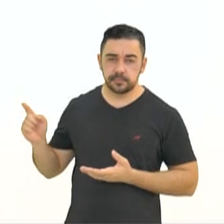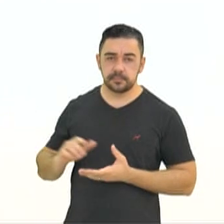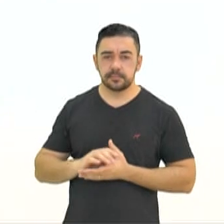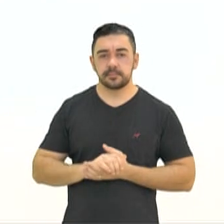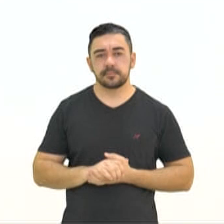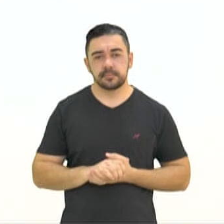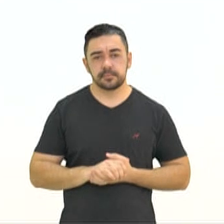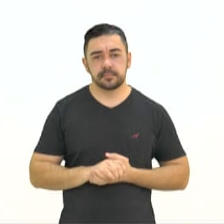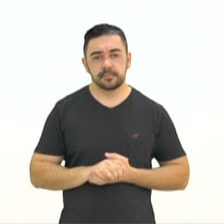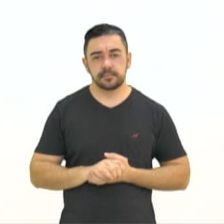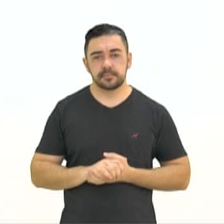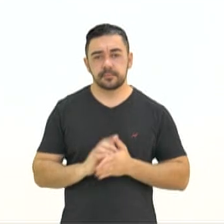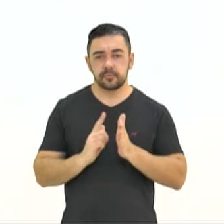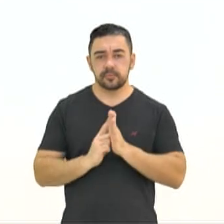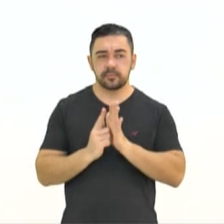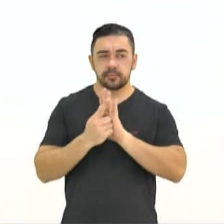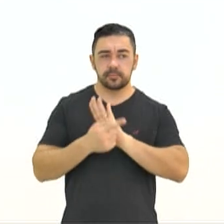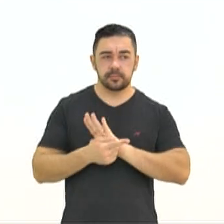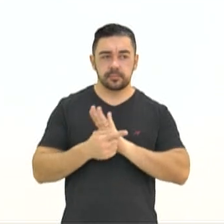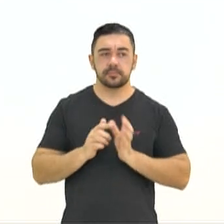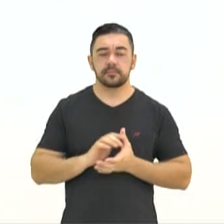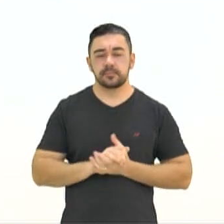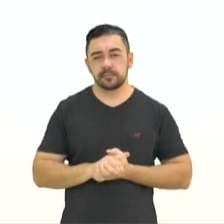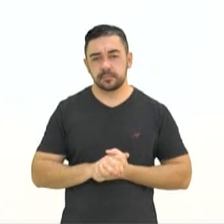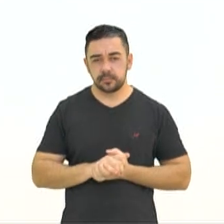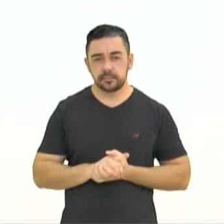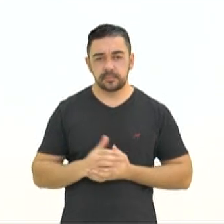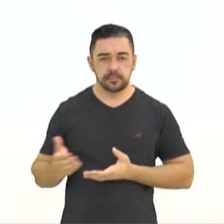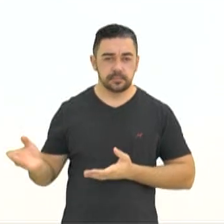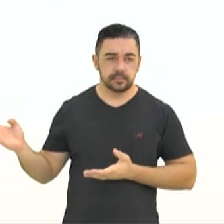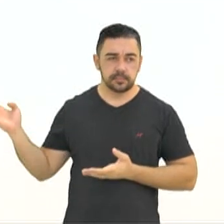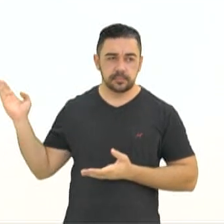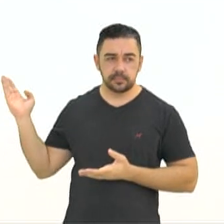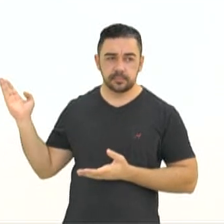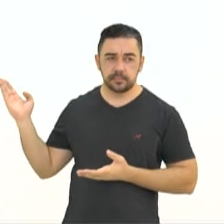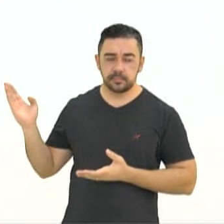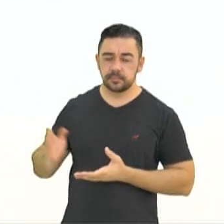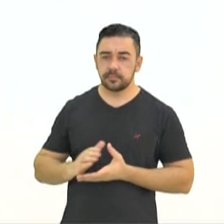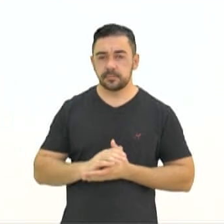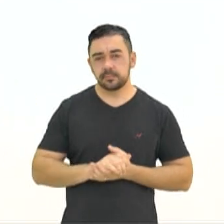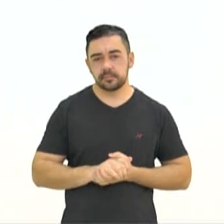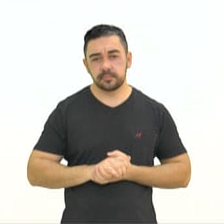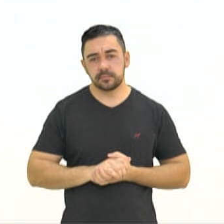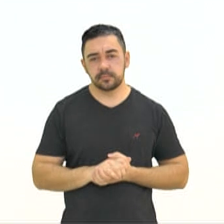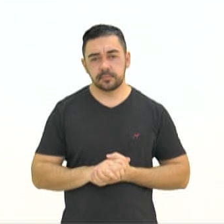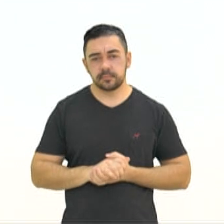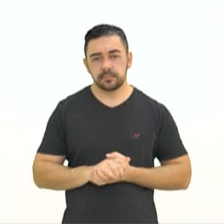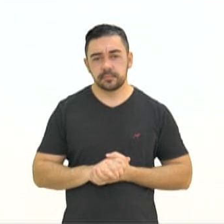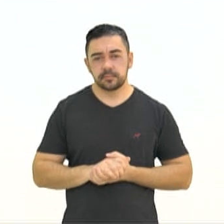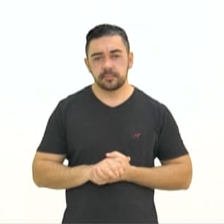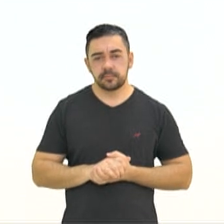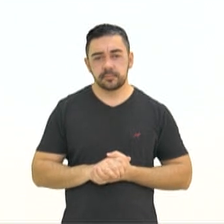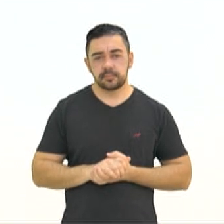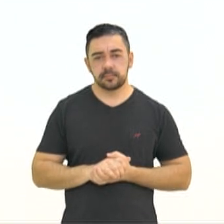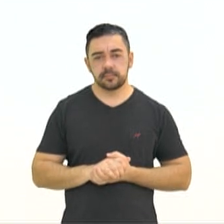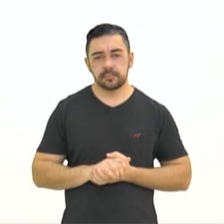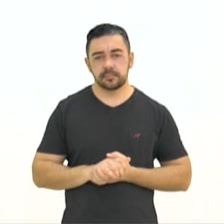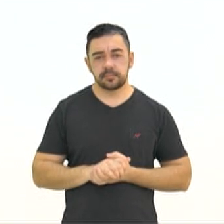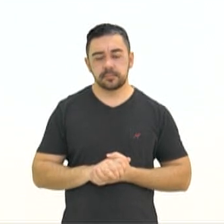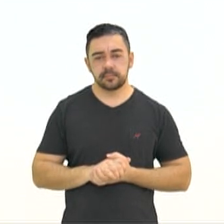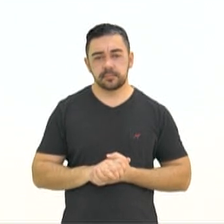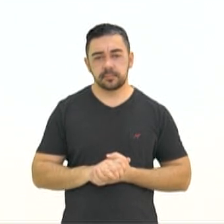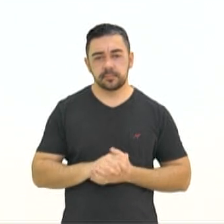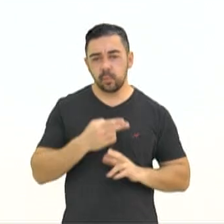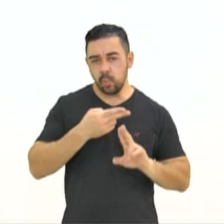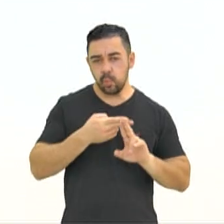gênero historieta. Isso? O empleo de los demonstrativos: este, estos,